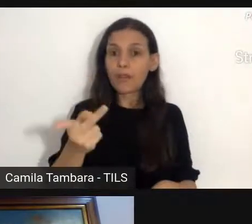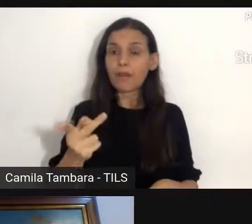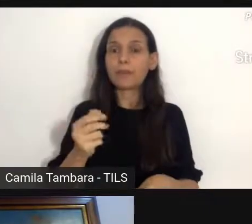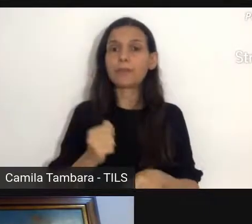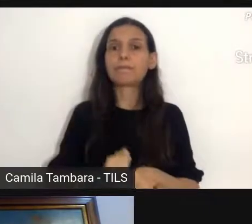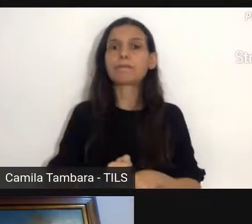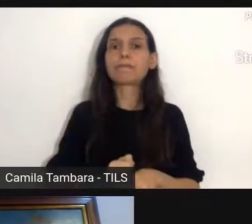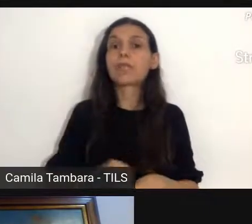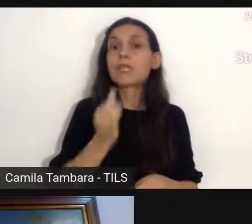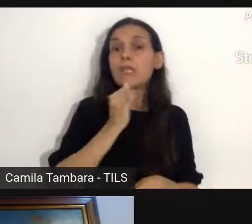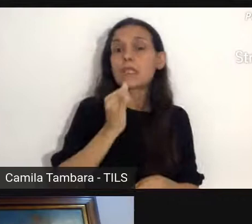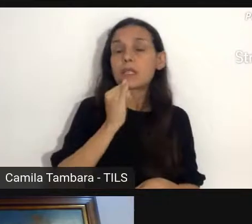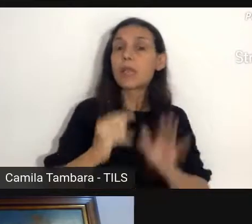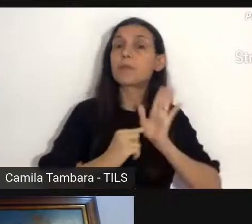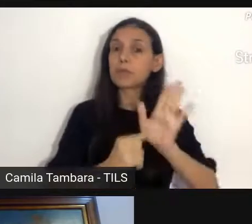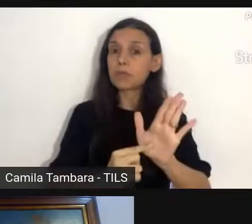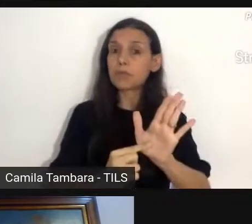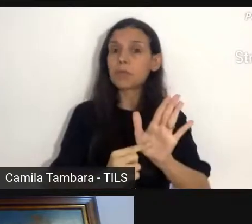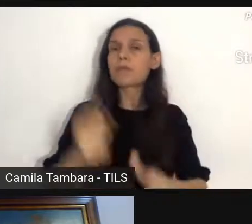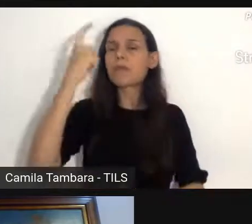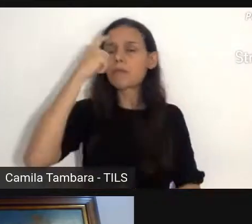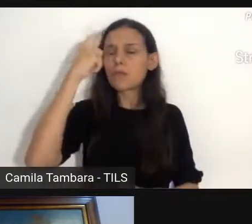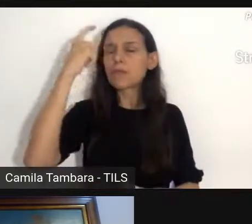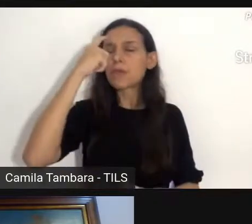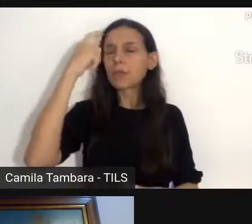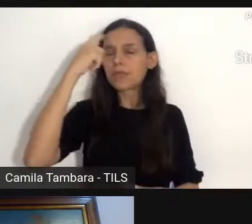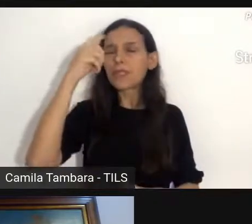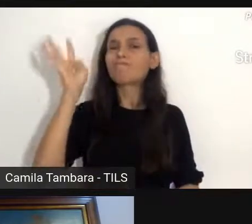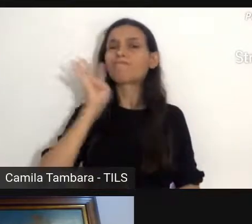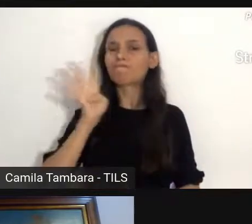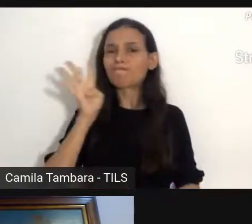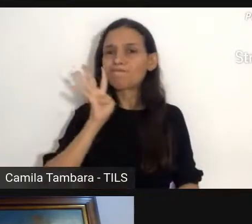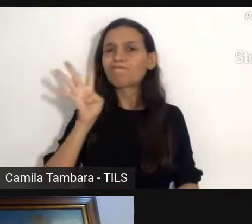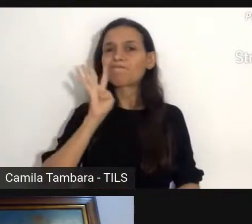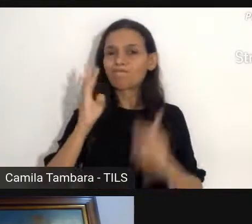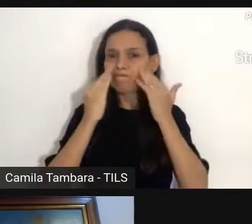exemplo, destacar isso, porque achei isso muito, muito legal na sua apresentação.